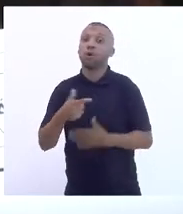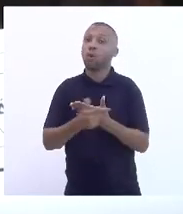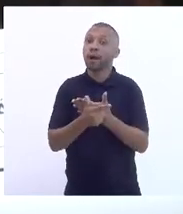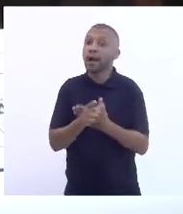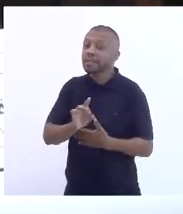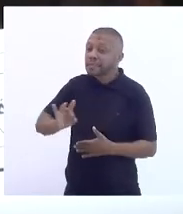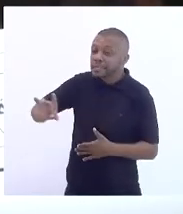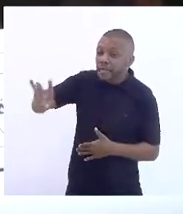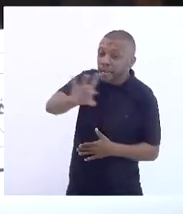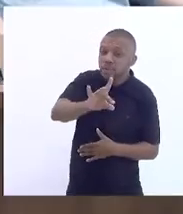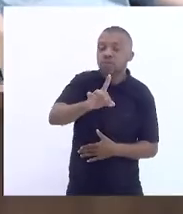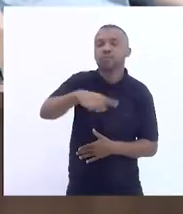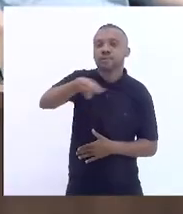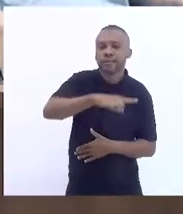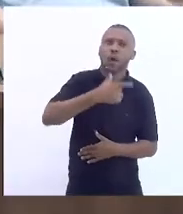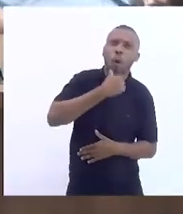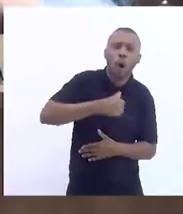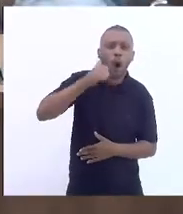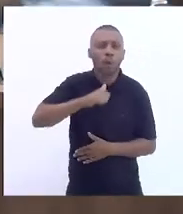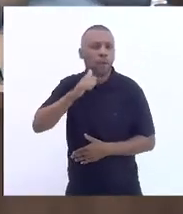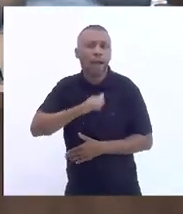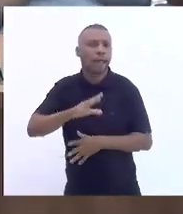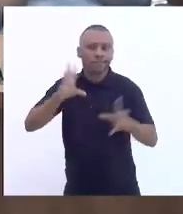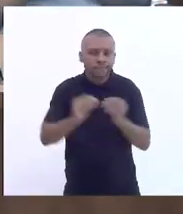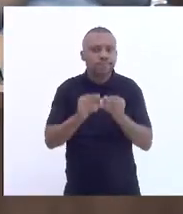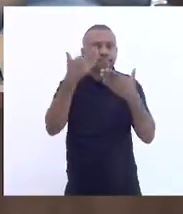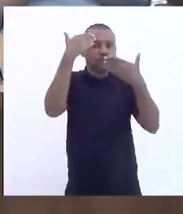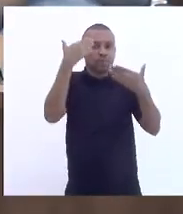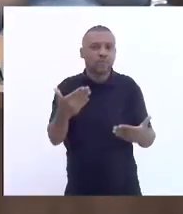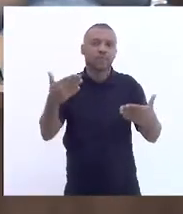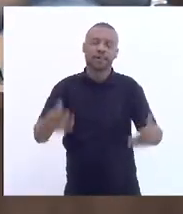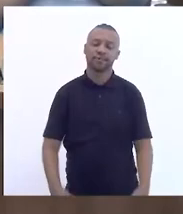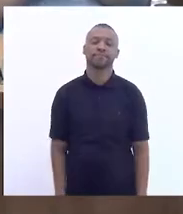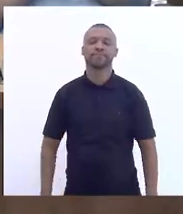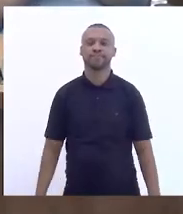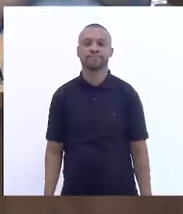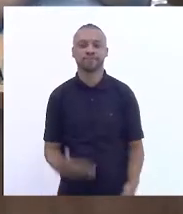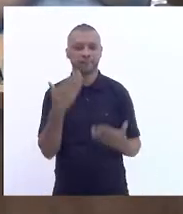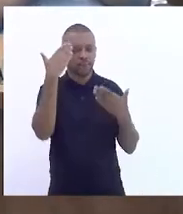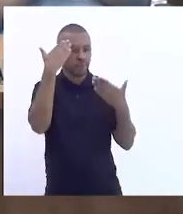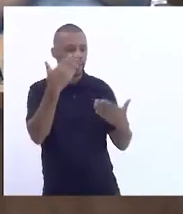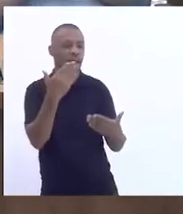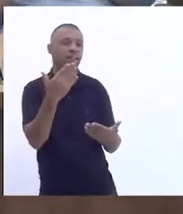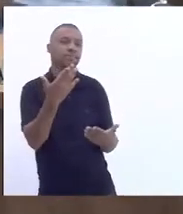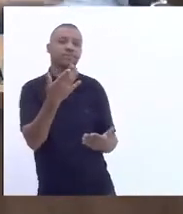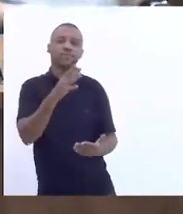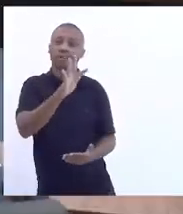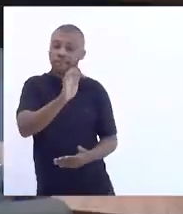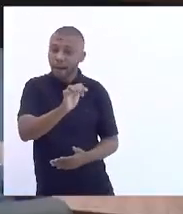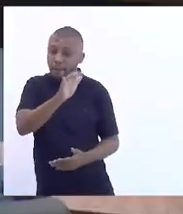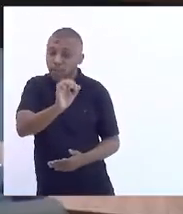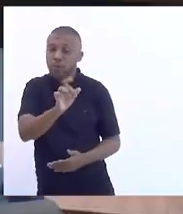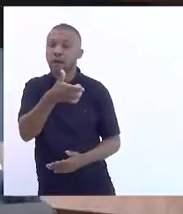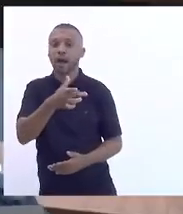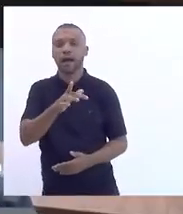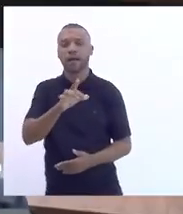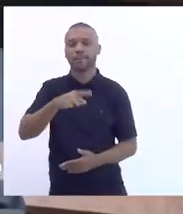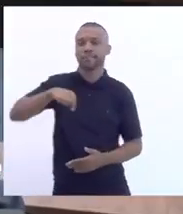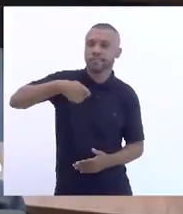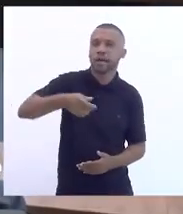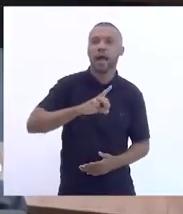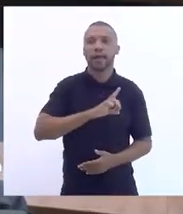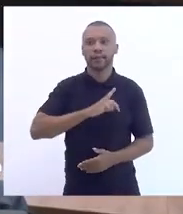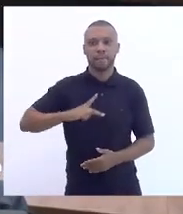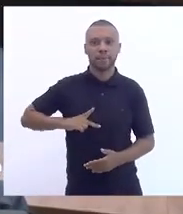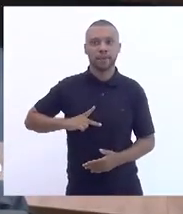um de cada um Muito obrigado Amado sempre muito presente a defensoria é uma das